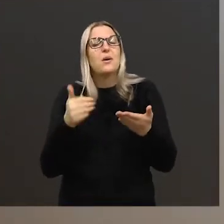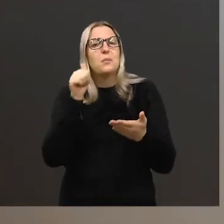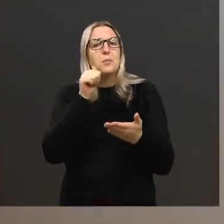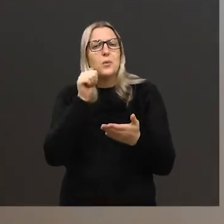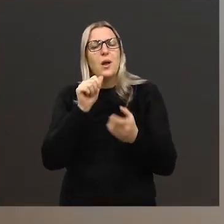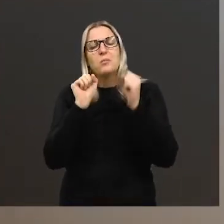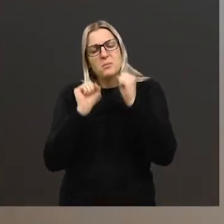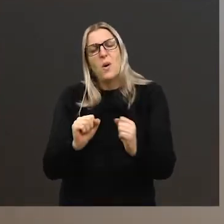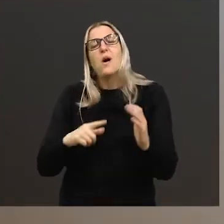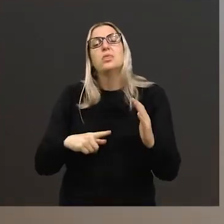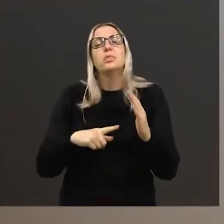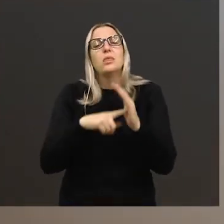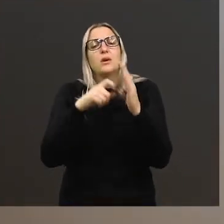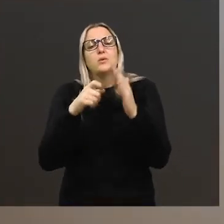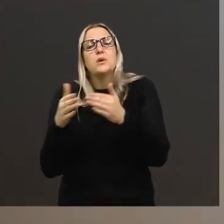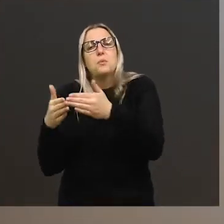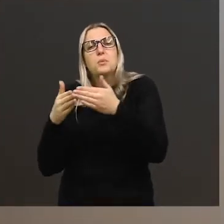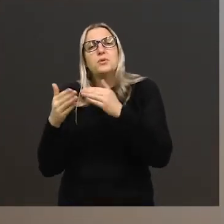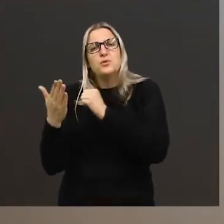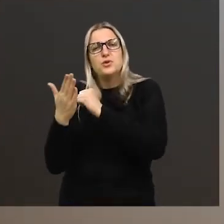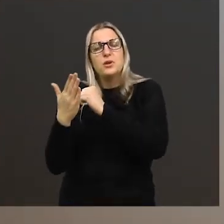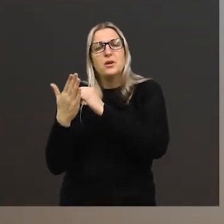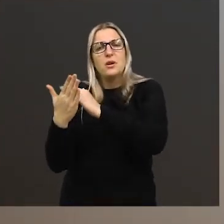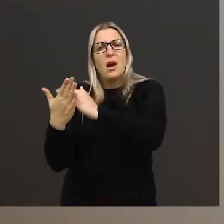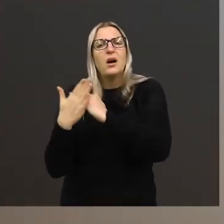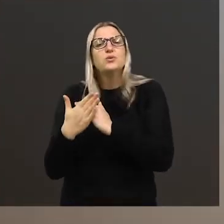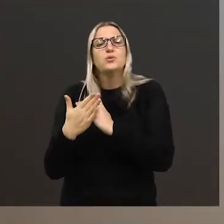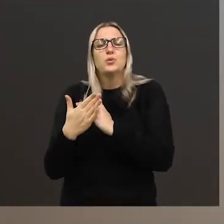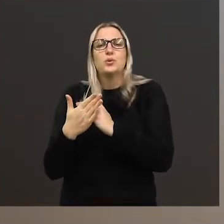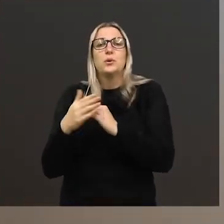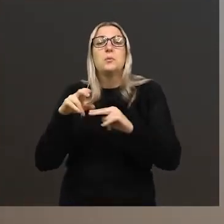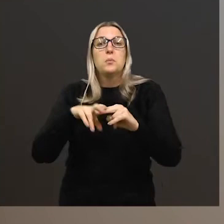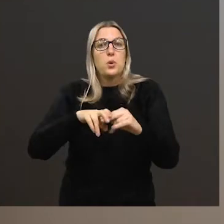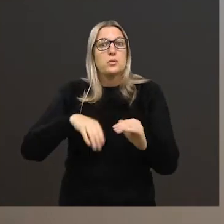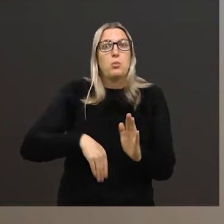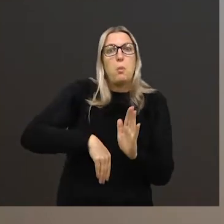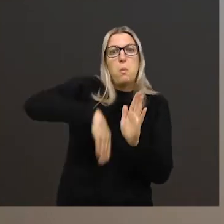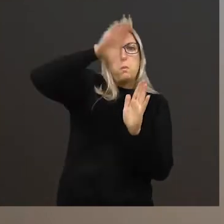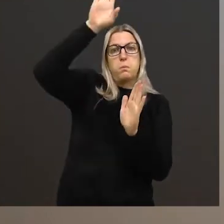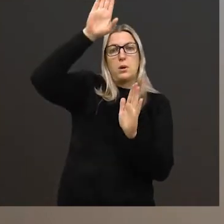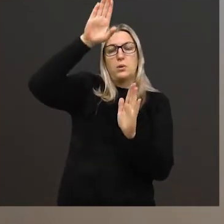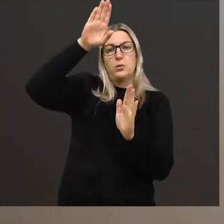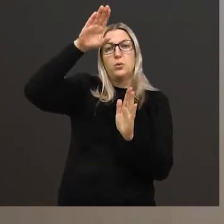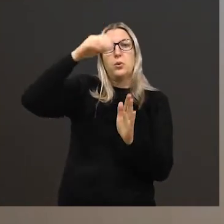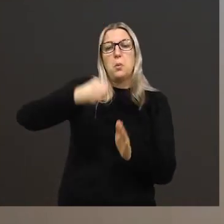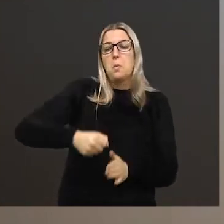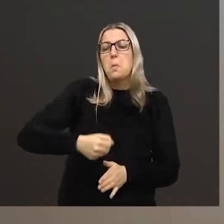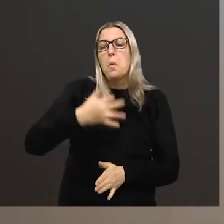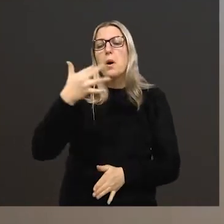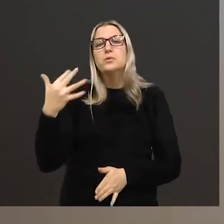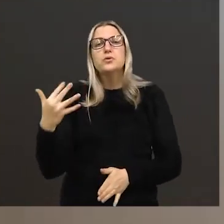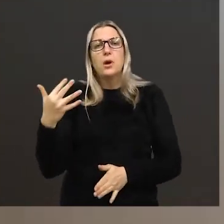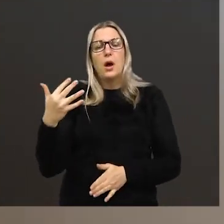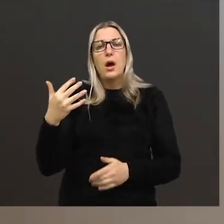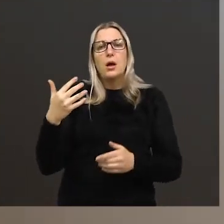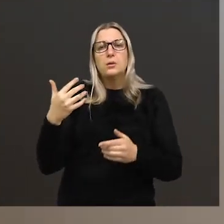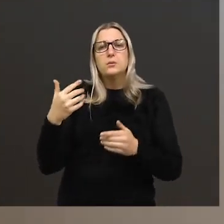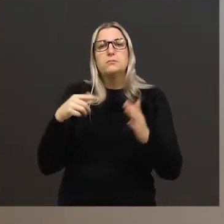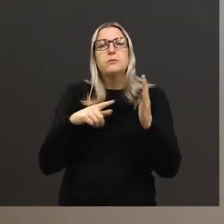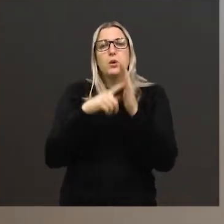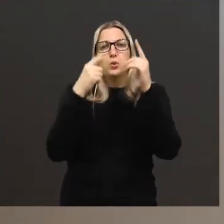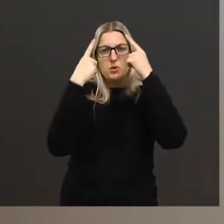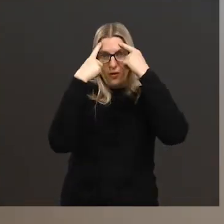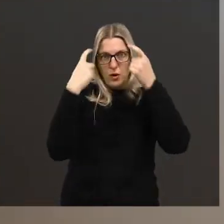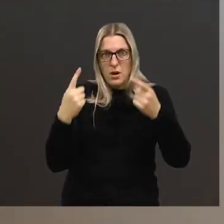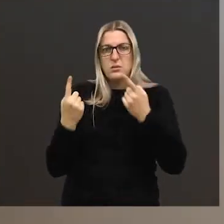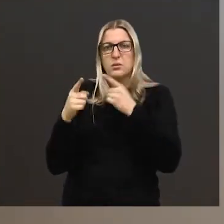a justiça e pedir ajuda também é um elemento significativo desses números estrondosos de violência contra a mulher que a gente tem